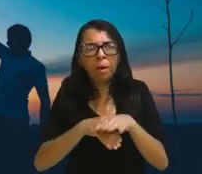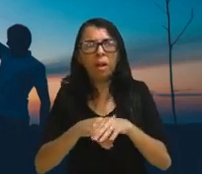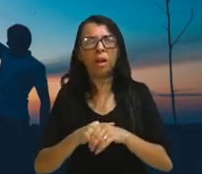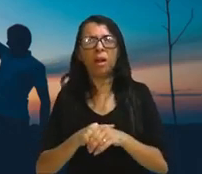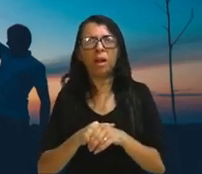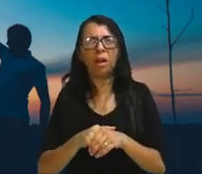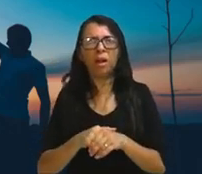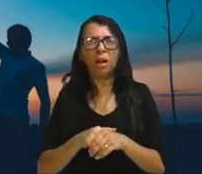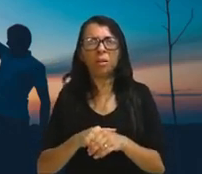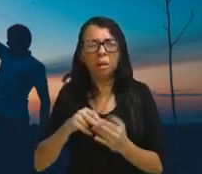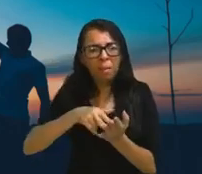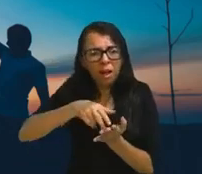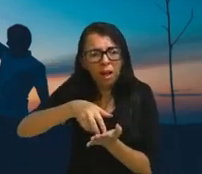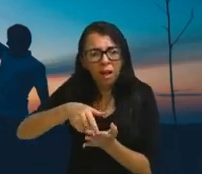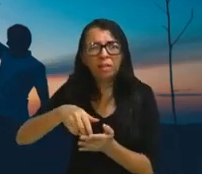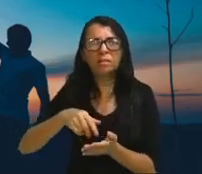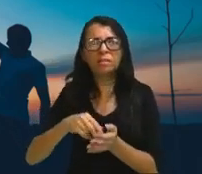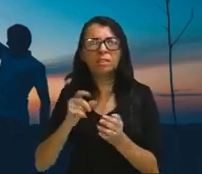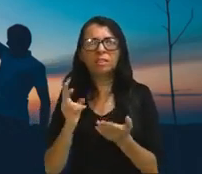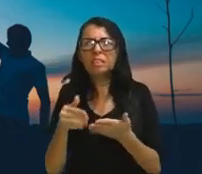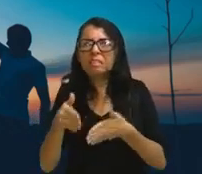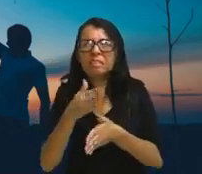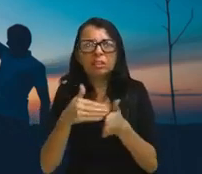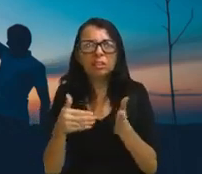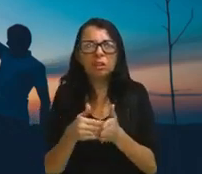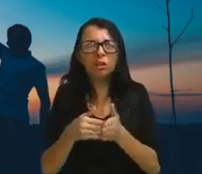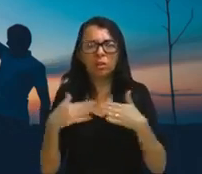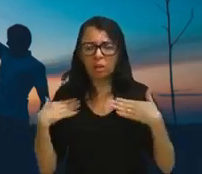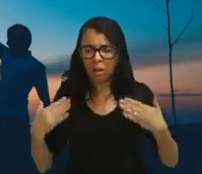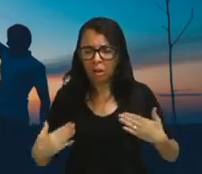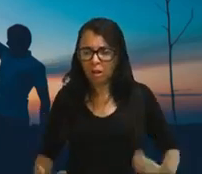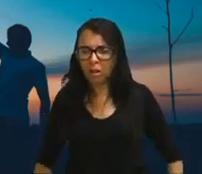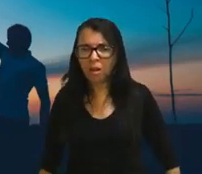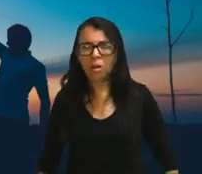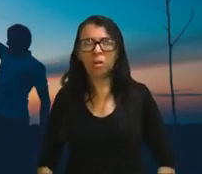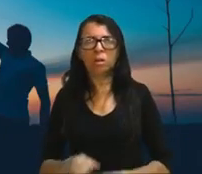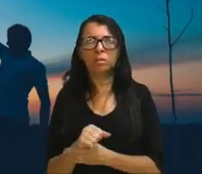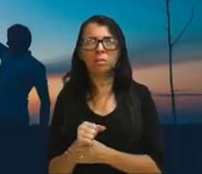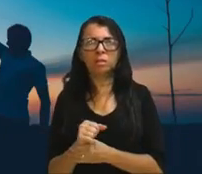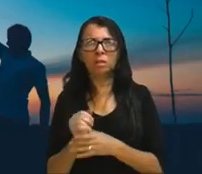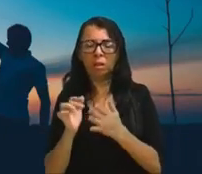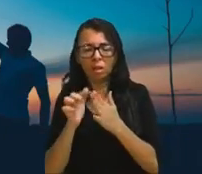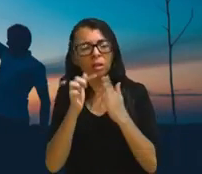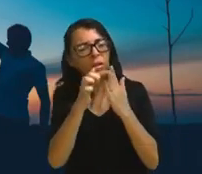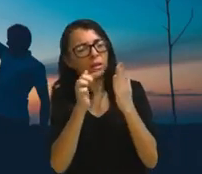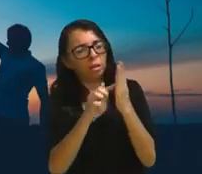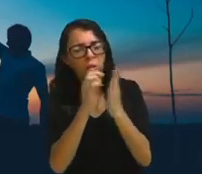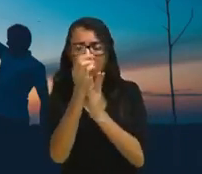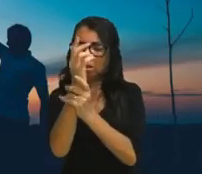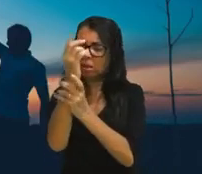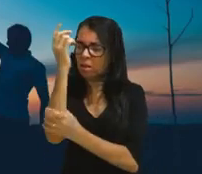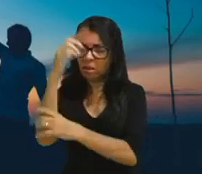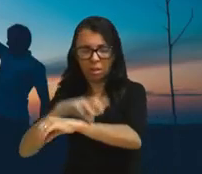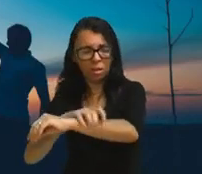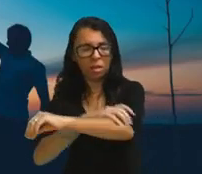Deus, é o Senhor que vai fazer na sua casa uma unidade.